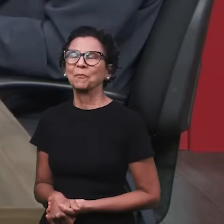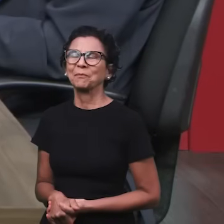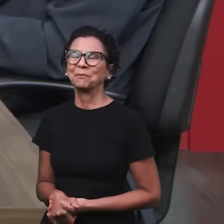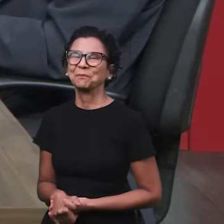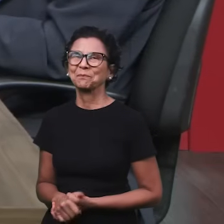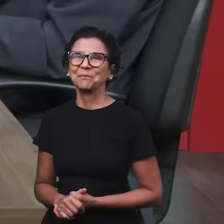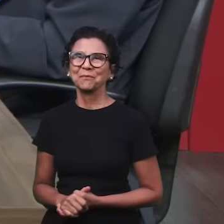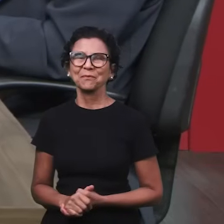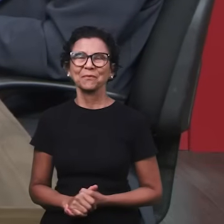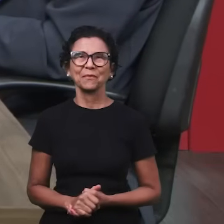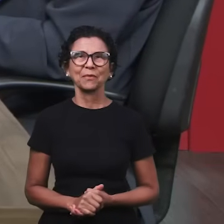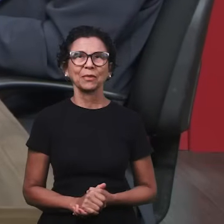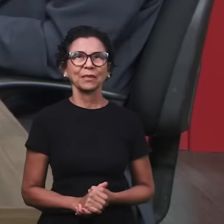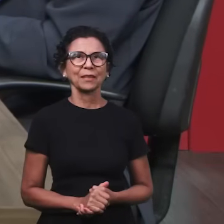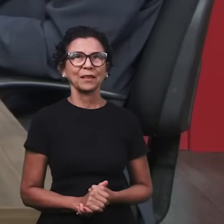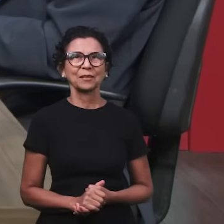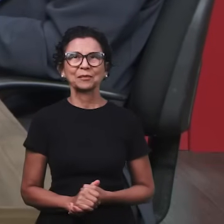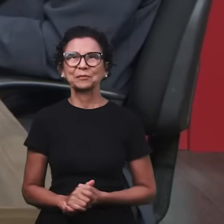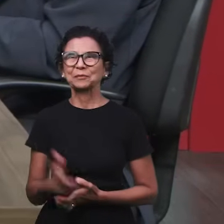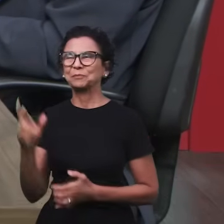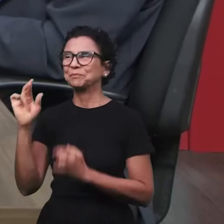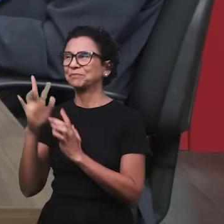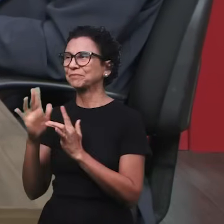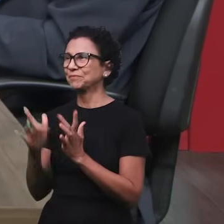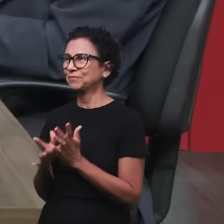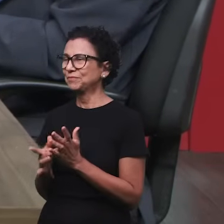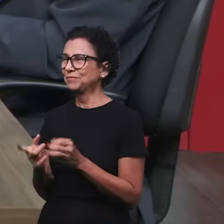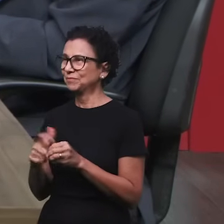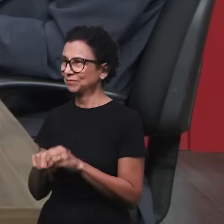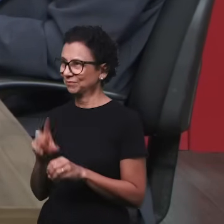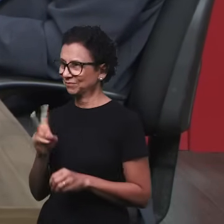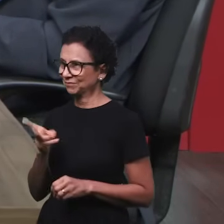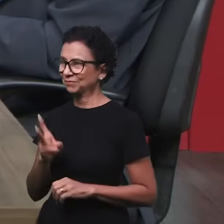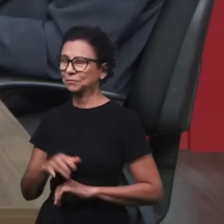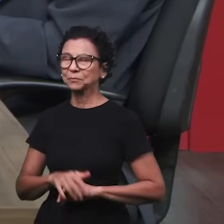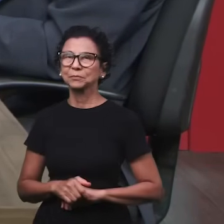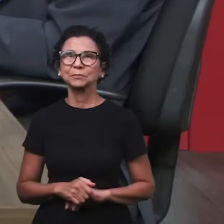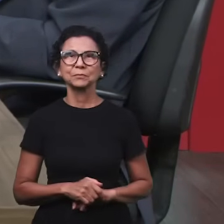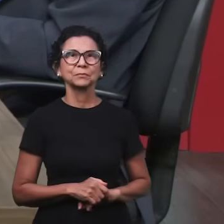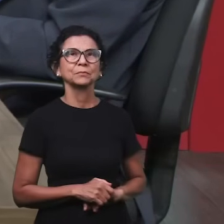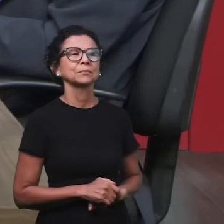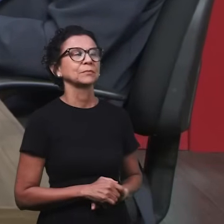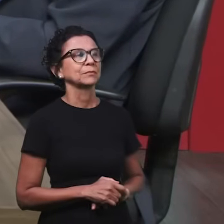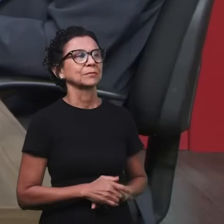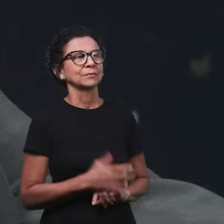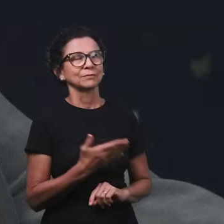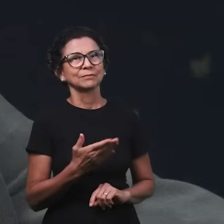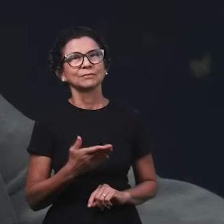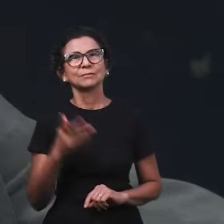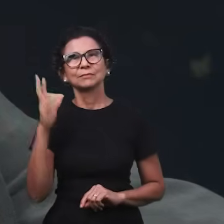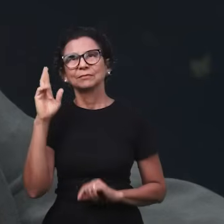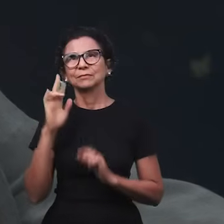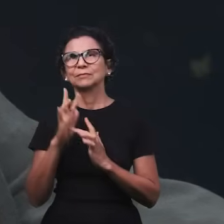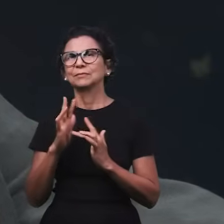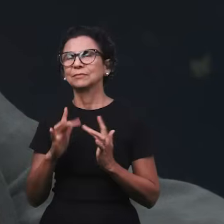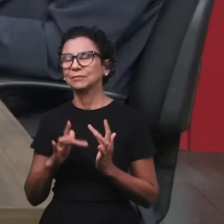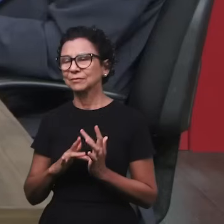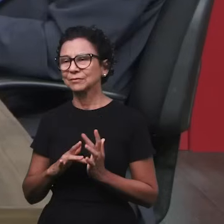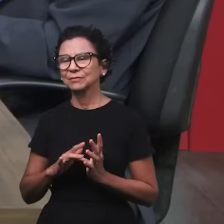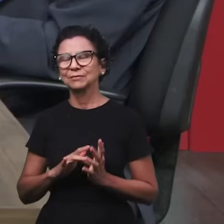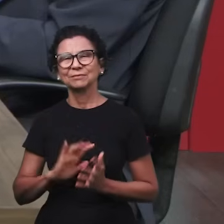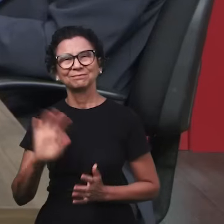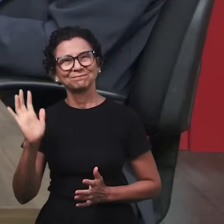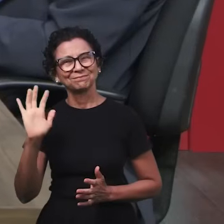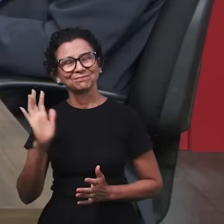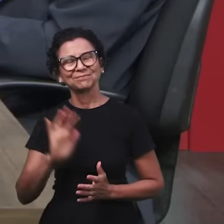paz do Senhor William. Seja sempre bem-vindo, volte sempre. Amém, será um prazer. Amém. Pastor Tiago, paz do Senhor. Paz do Senhor, pastor Gilson. Pastor Alexandre, até